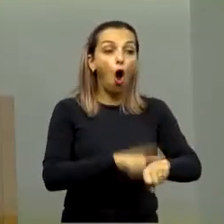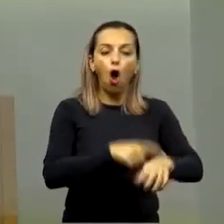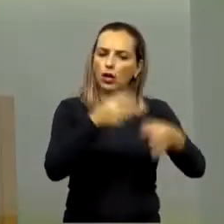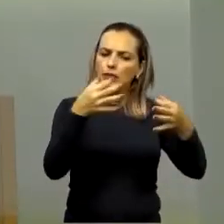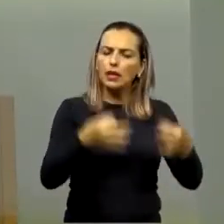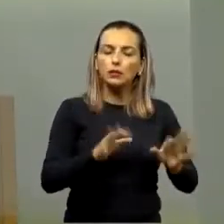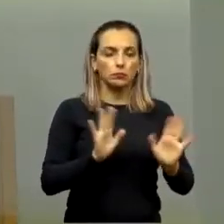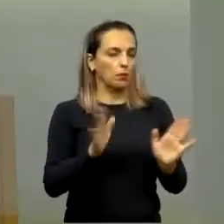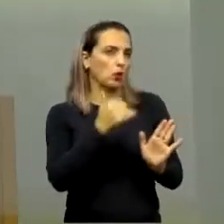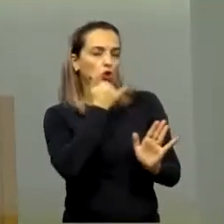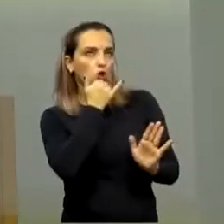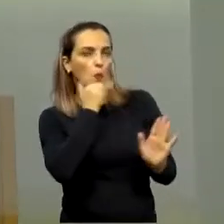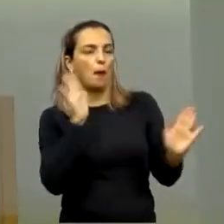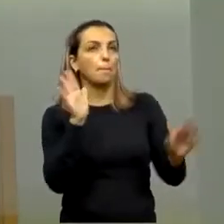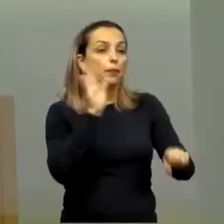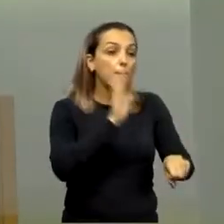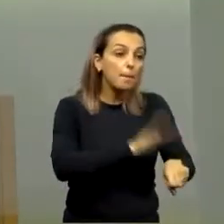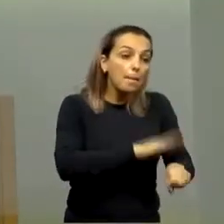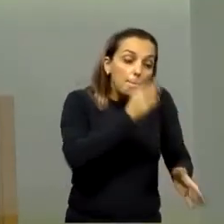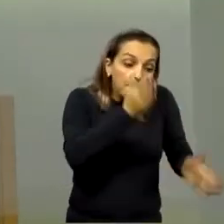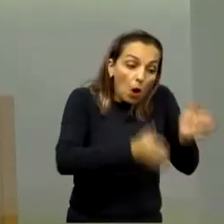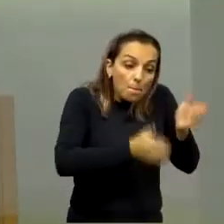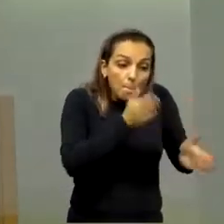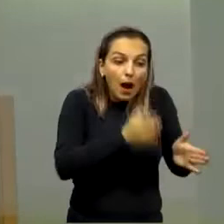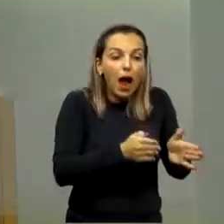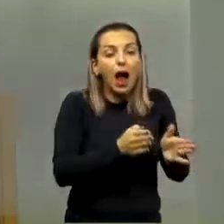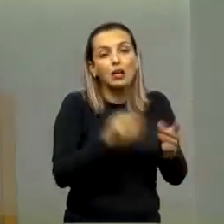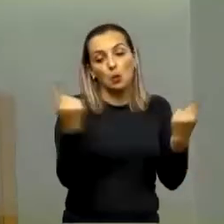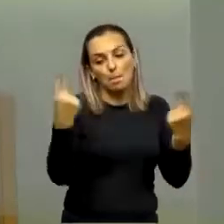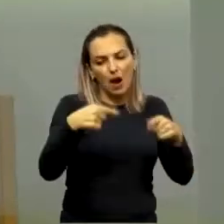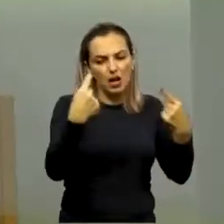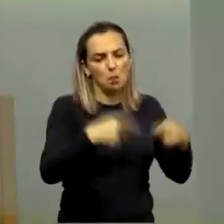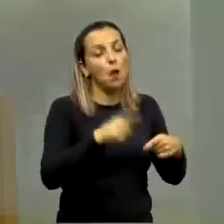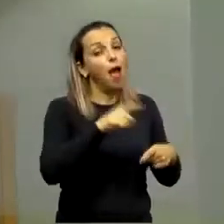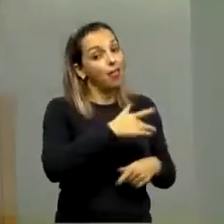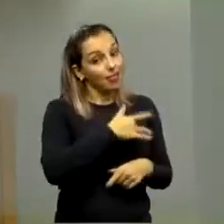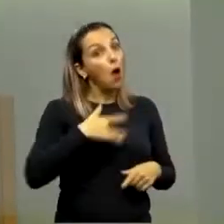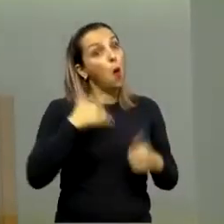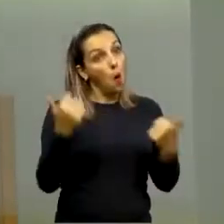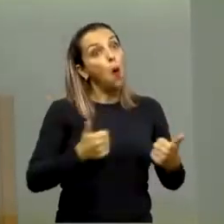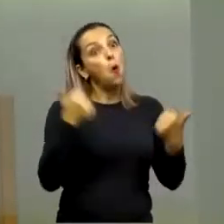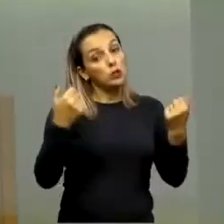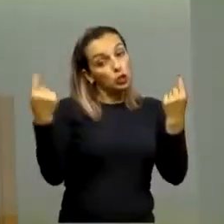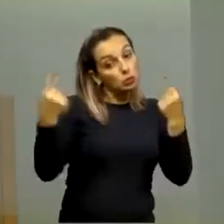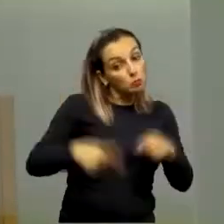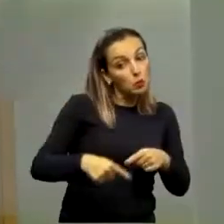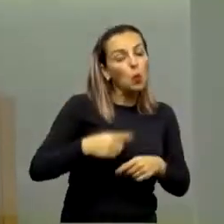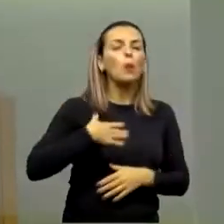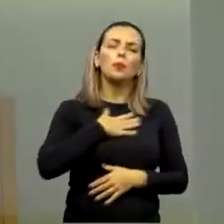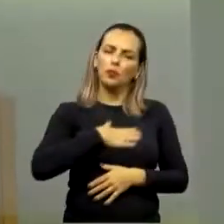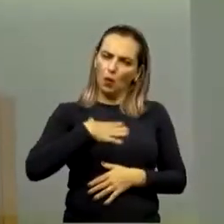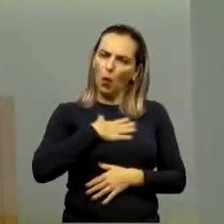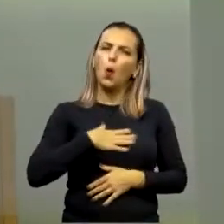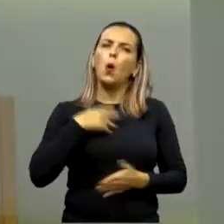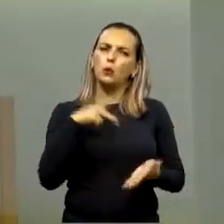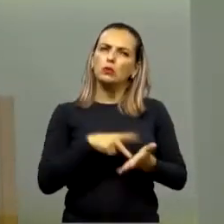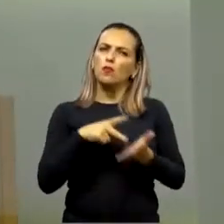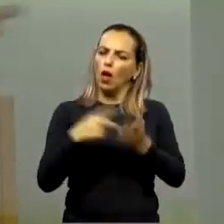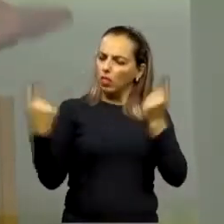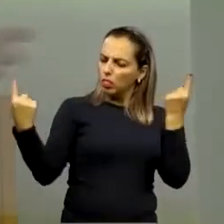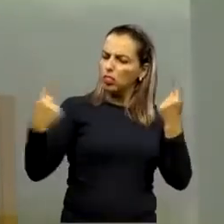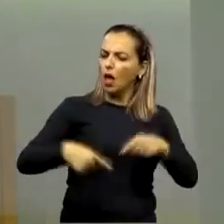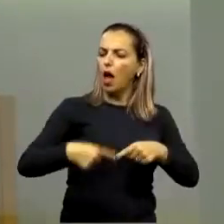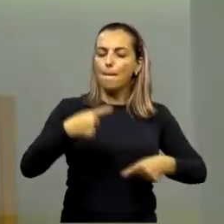tem horário não desculpa tem momento para você fazer é saltar Essa ela tá disputa que eu gosto de fazer disputa